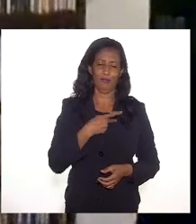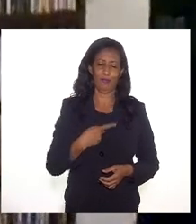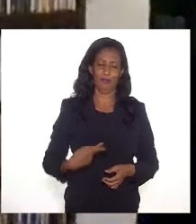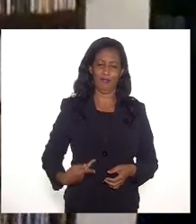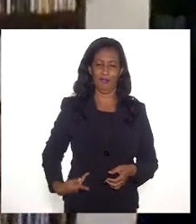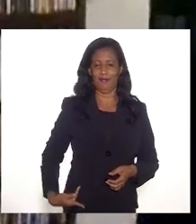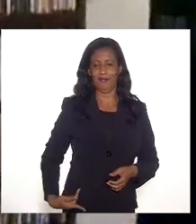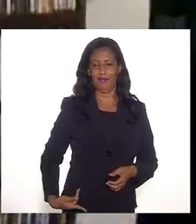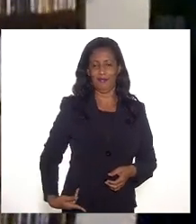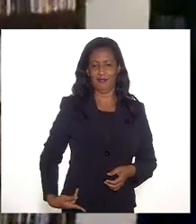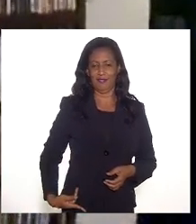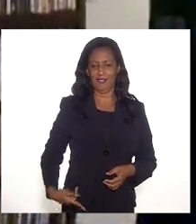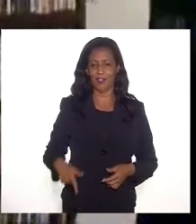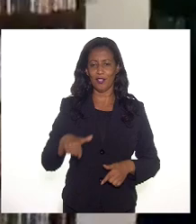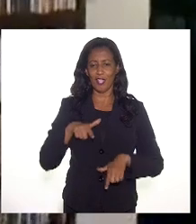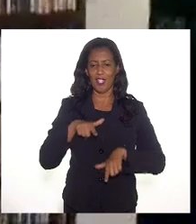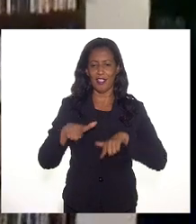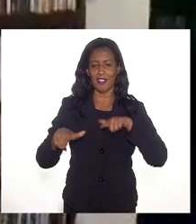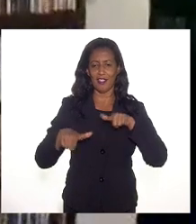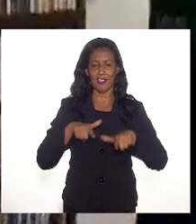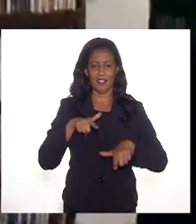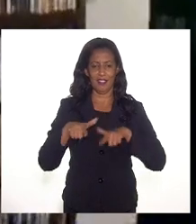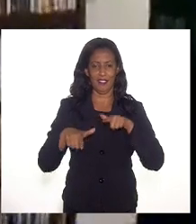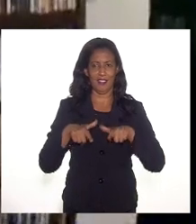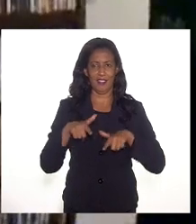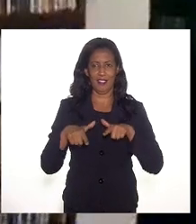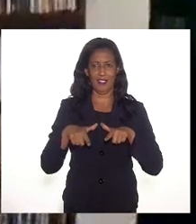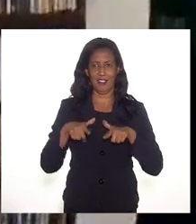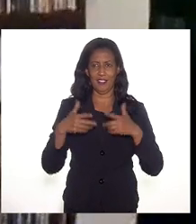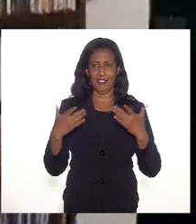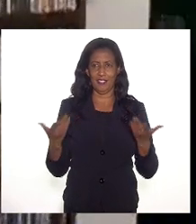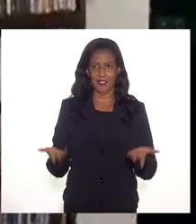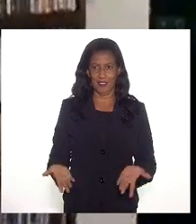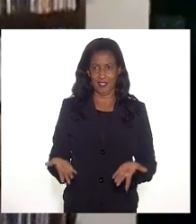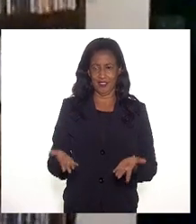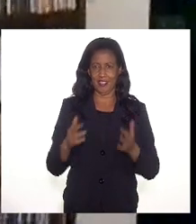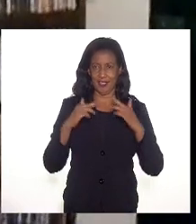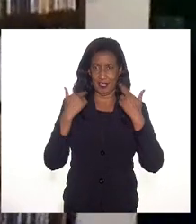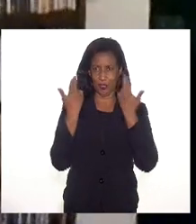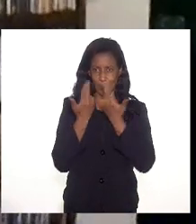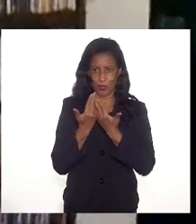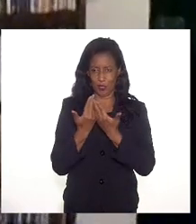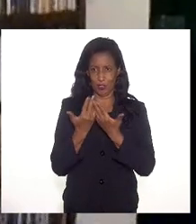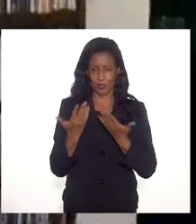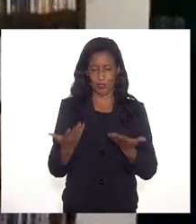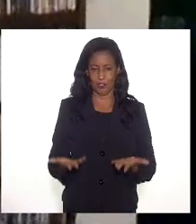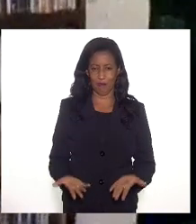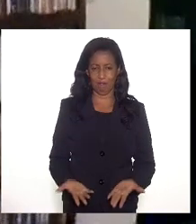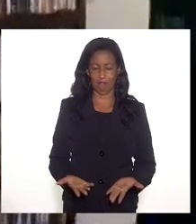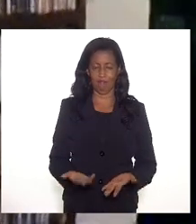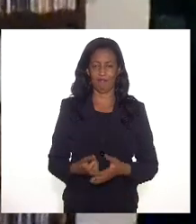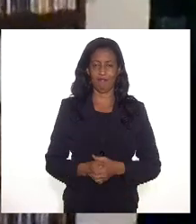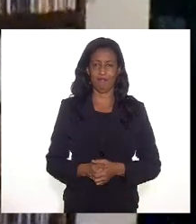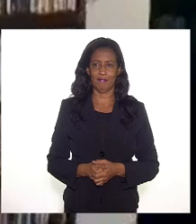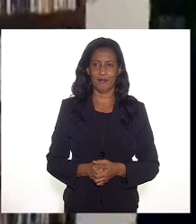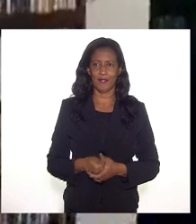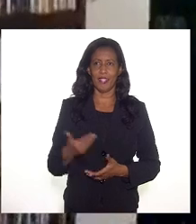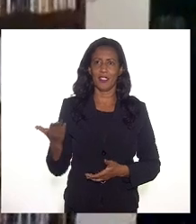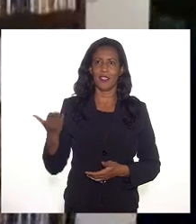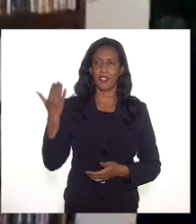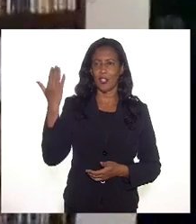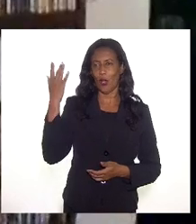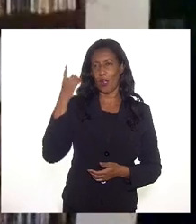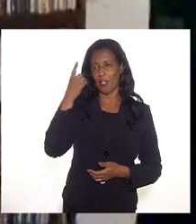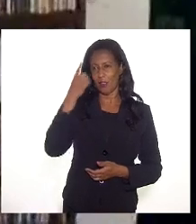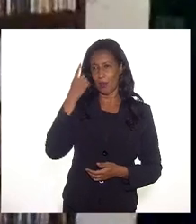os trabalhos desta sessão de hoje senhoras deputadas presentes